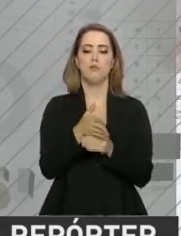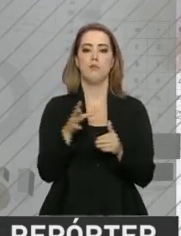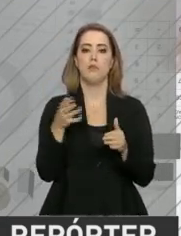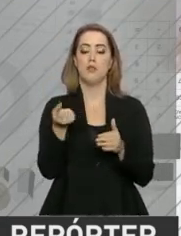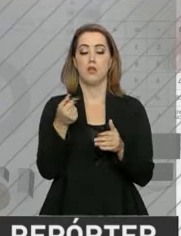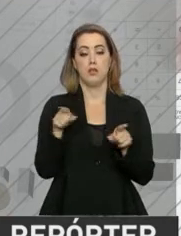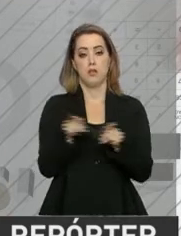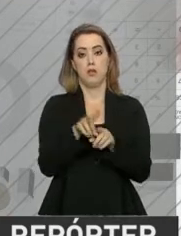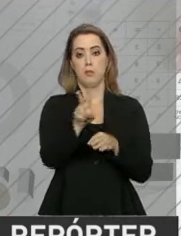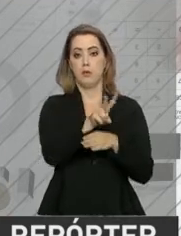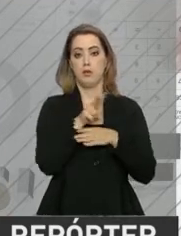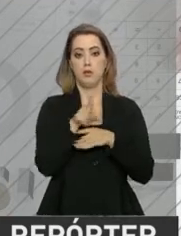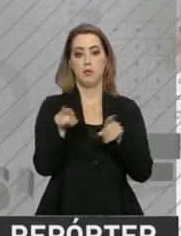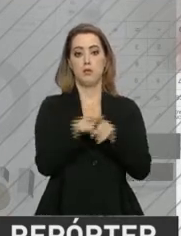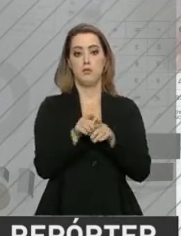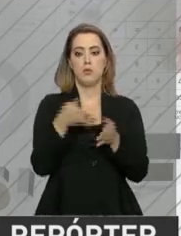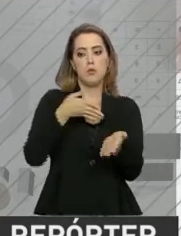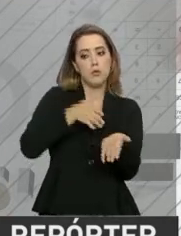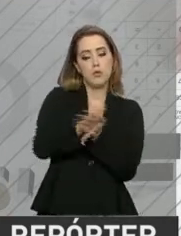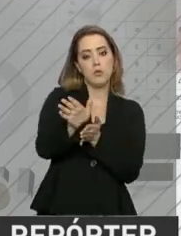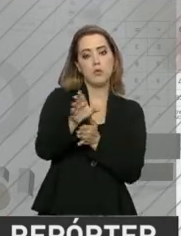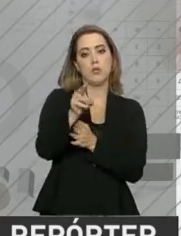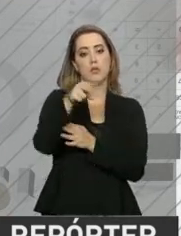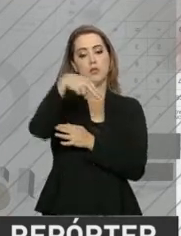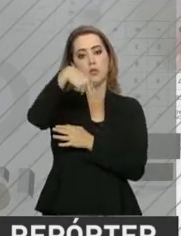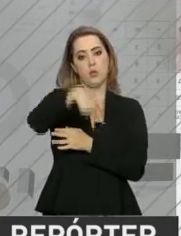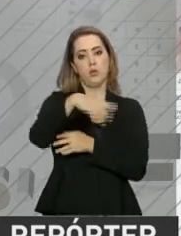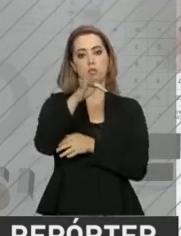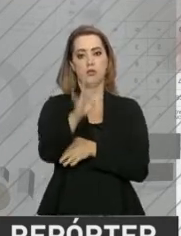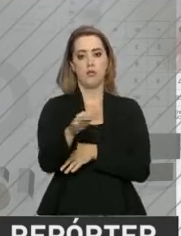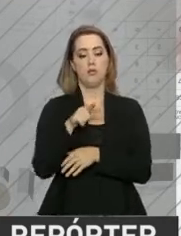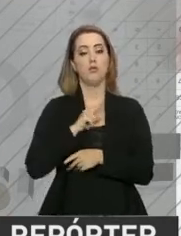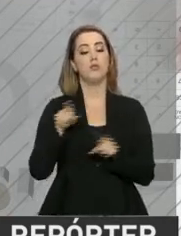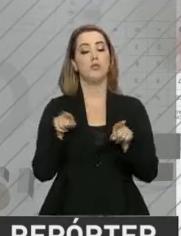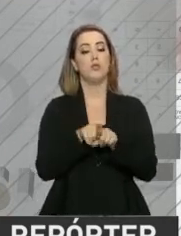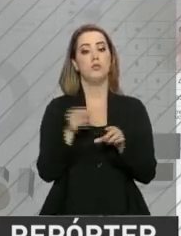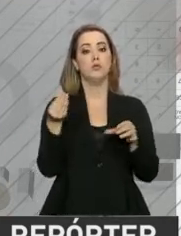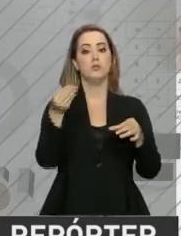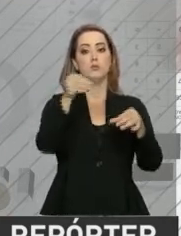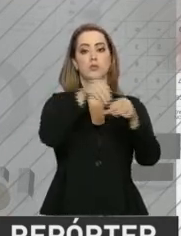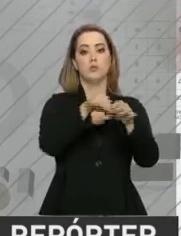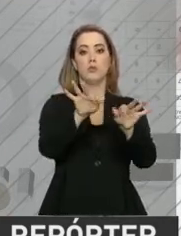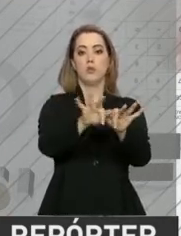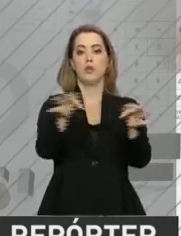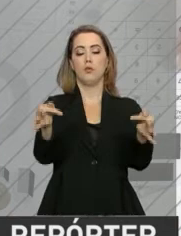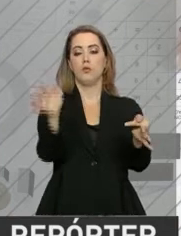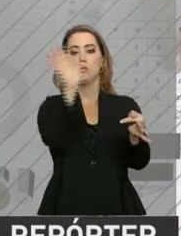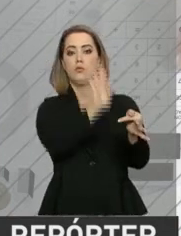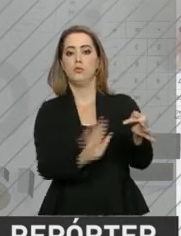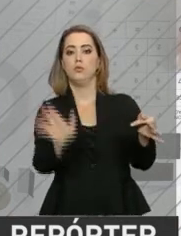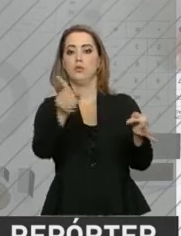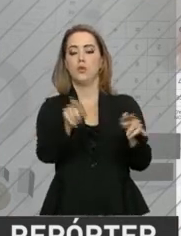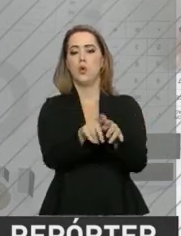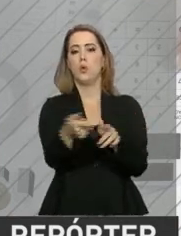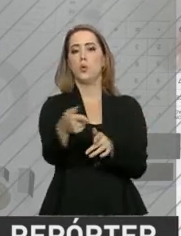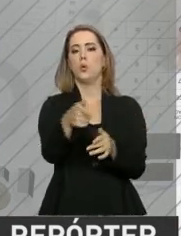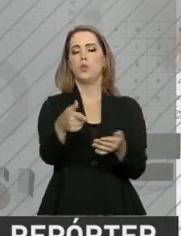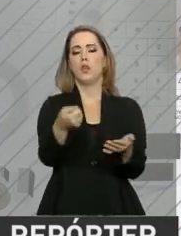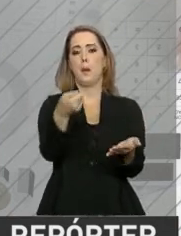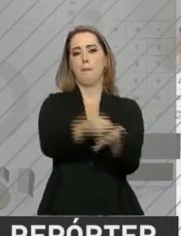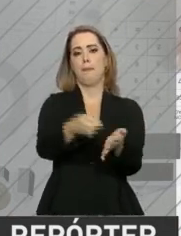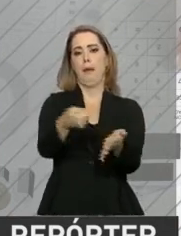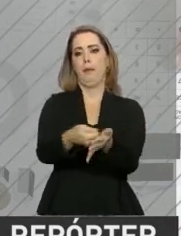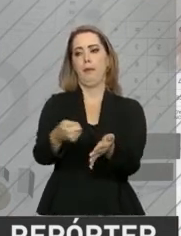empréstimos e a emissão de notas fiscais. Além disso, o MEI é enquadrado no Simples Nacional e fica isento dos